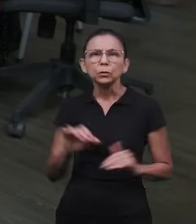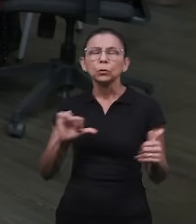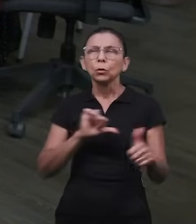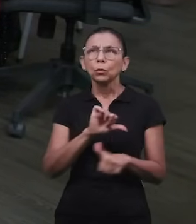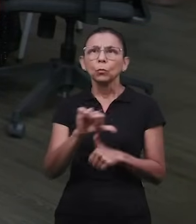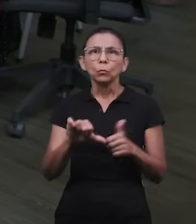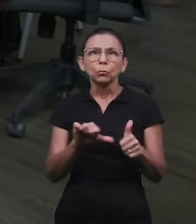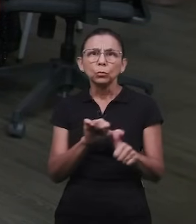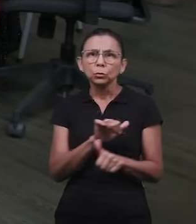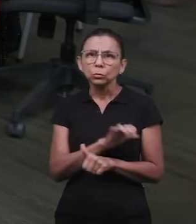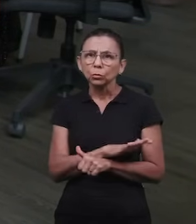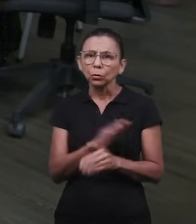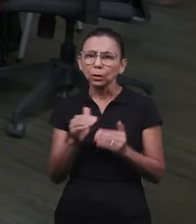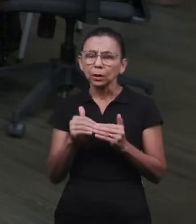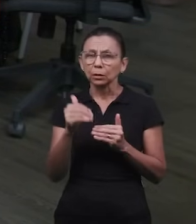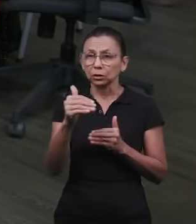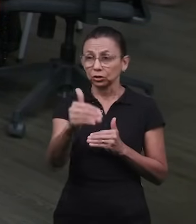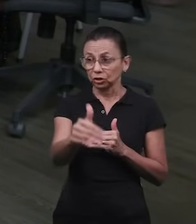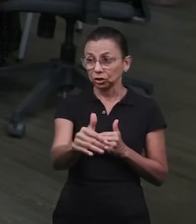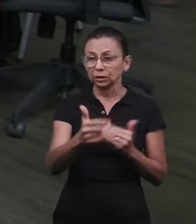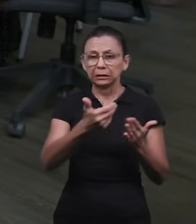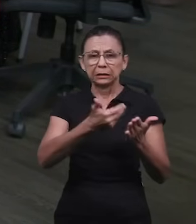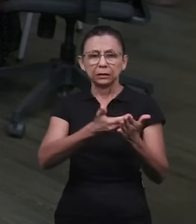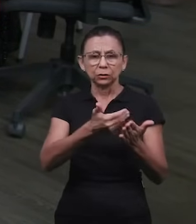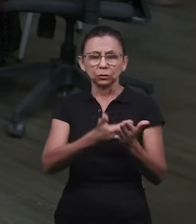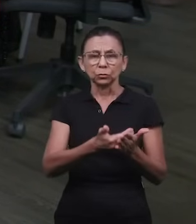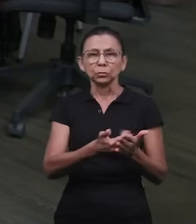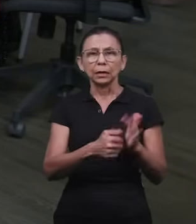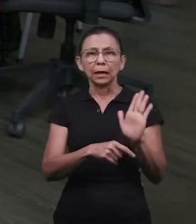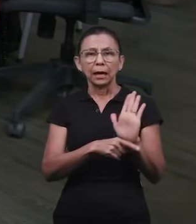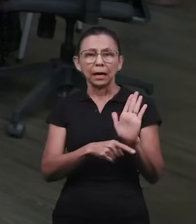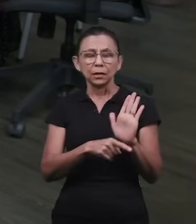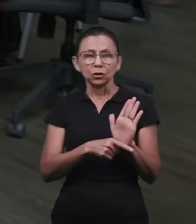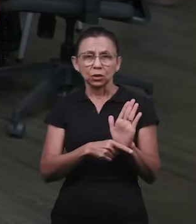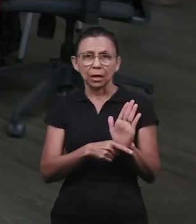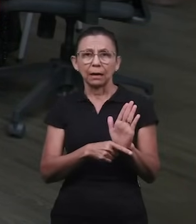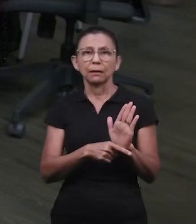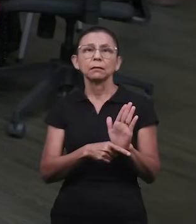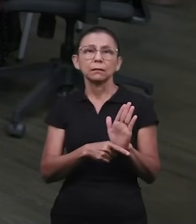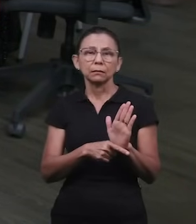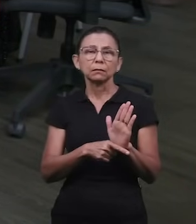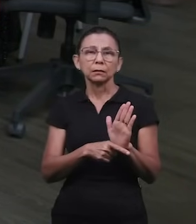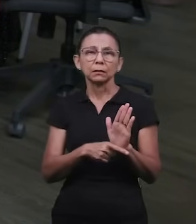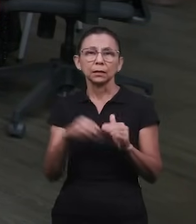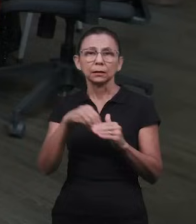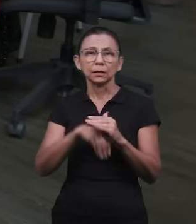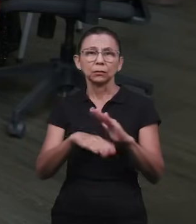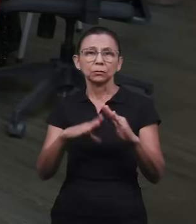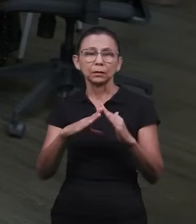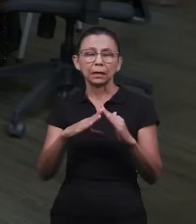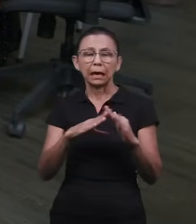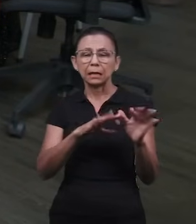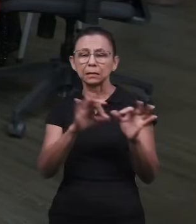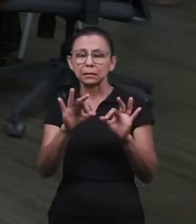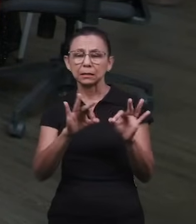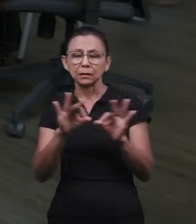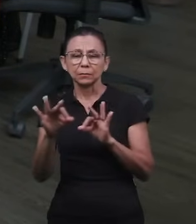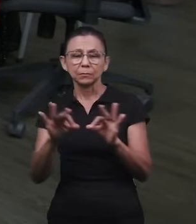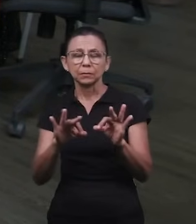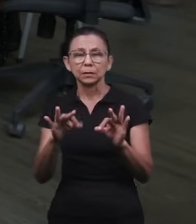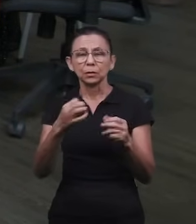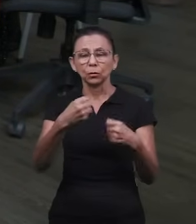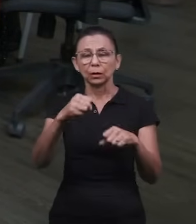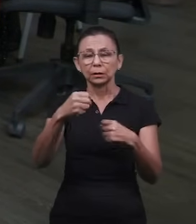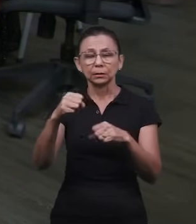estudioso, agora ele está contribuindo aqui nas atividades em casa, ele me respondia mal, não responde agora, ele agora está